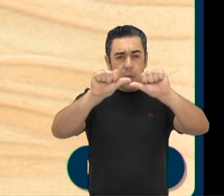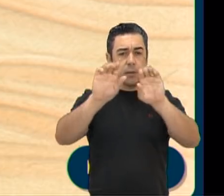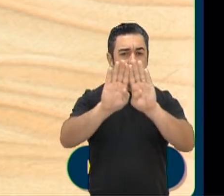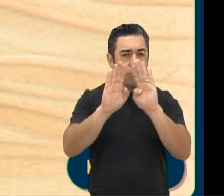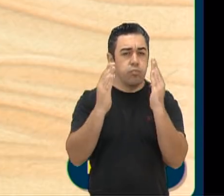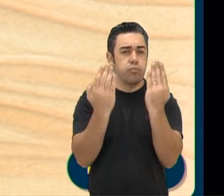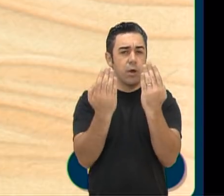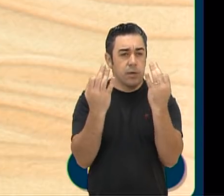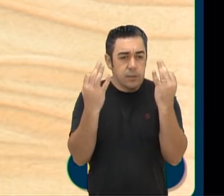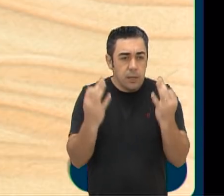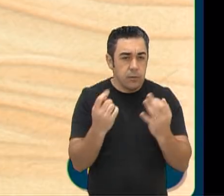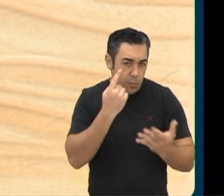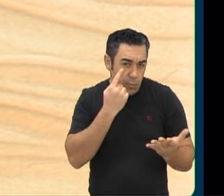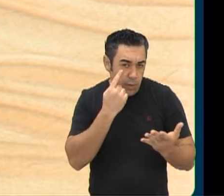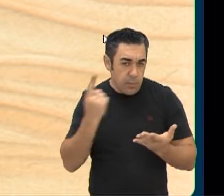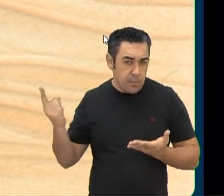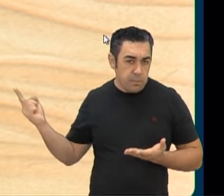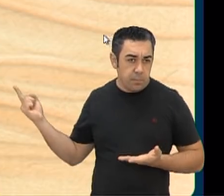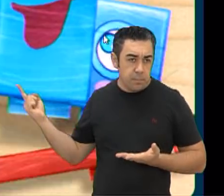não. Vamos confirmar?